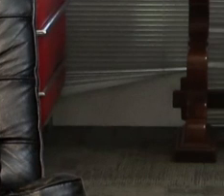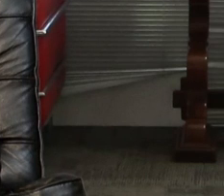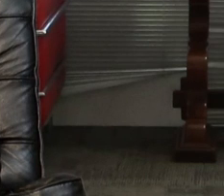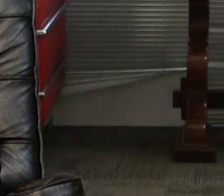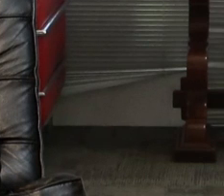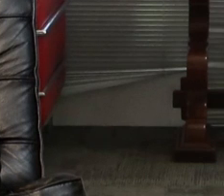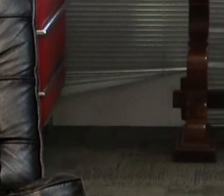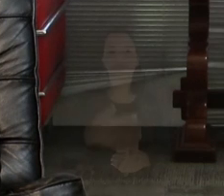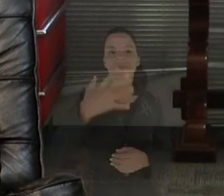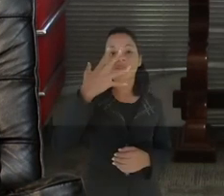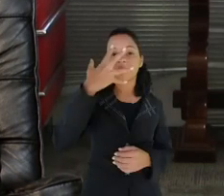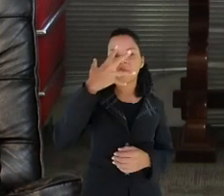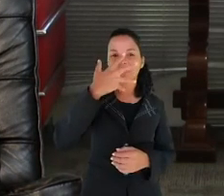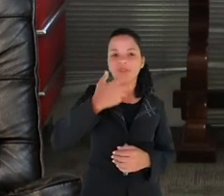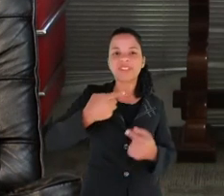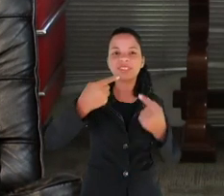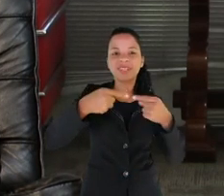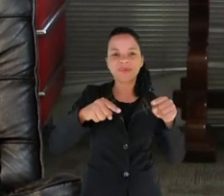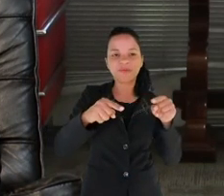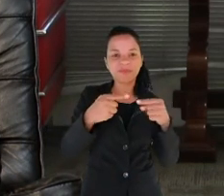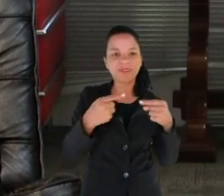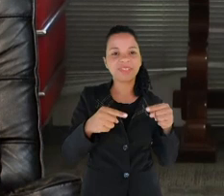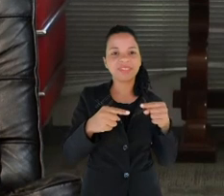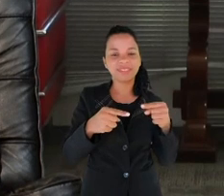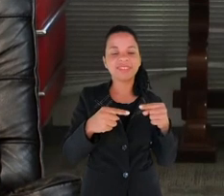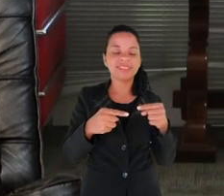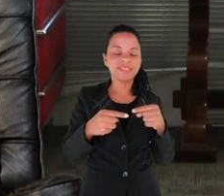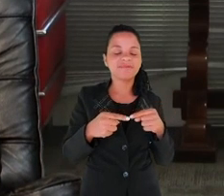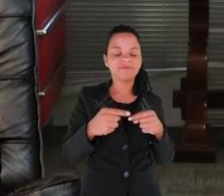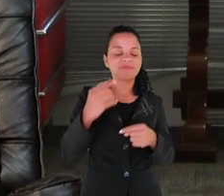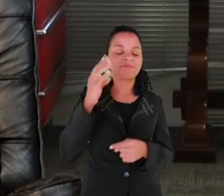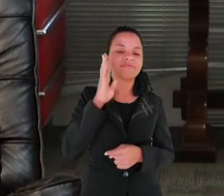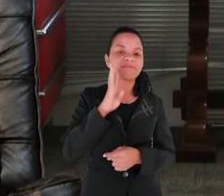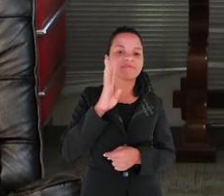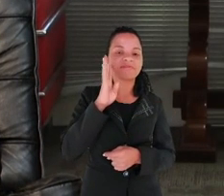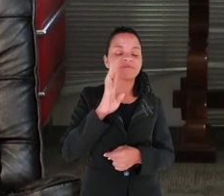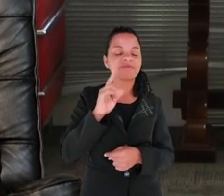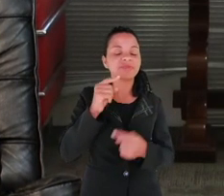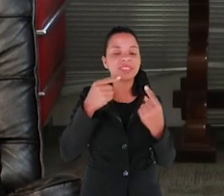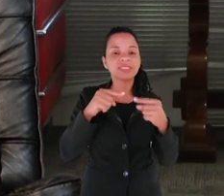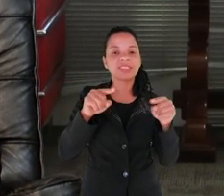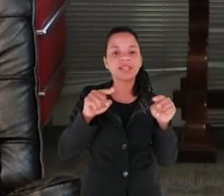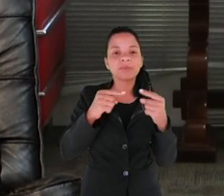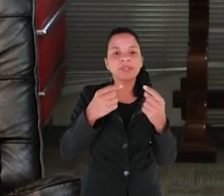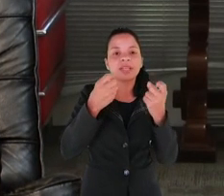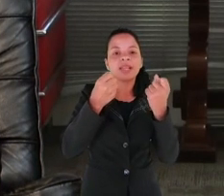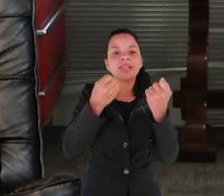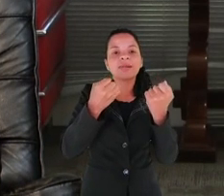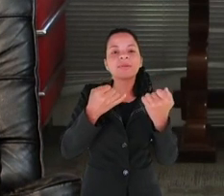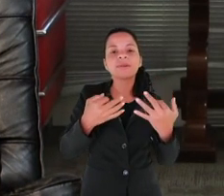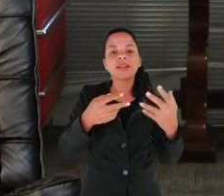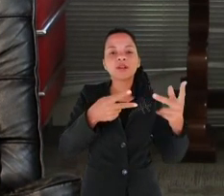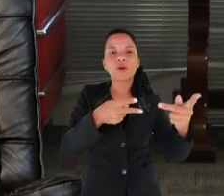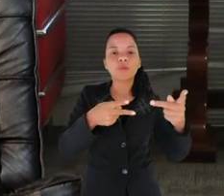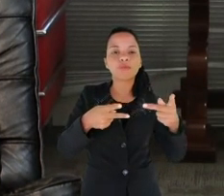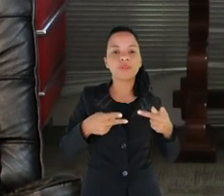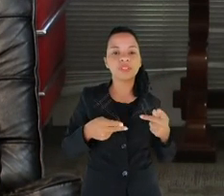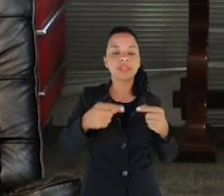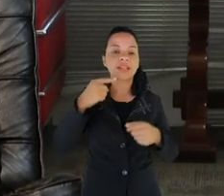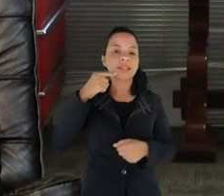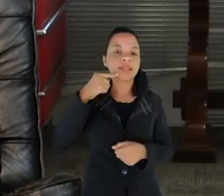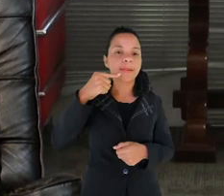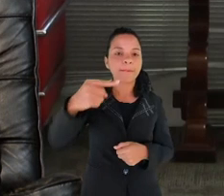Belíssima música. Espero que tenham gostado da música que traz um convite para a Semana Nacional dos Museus. O